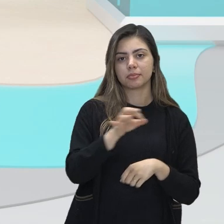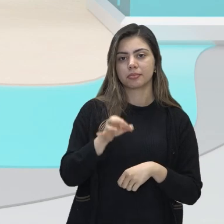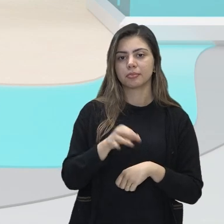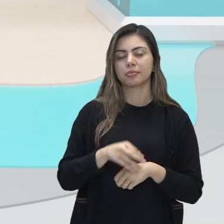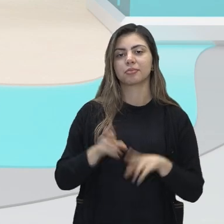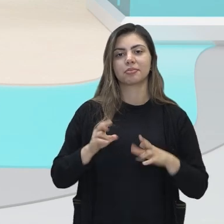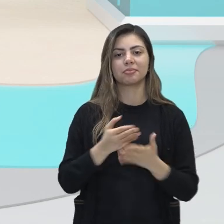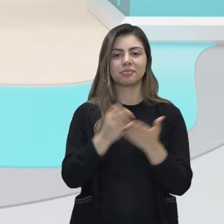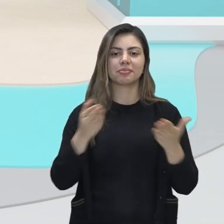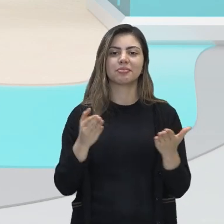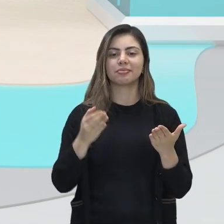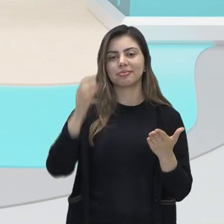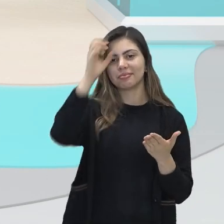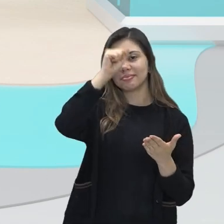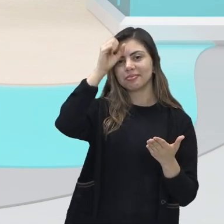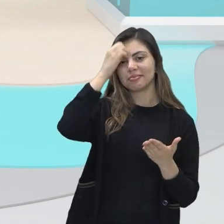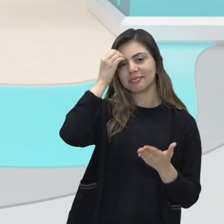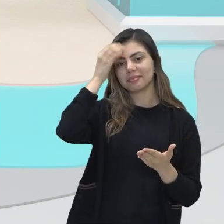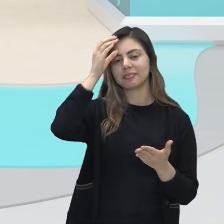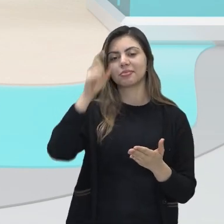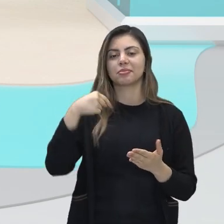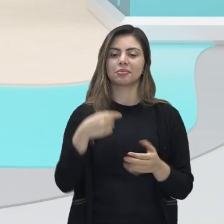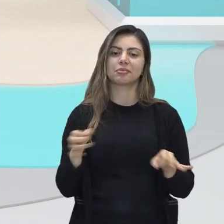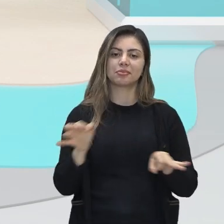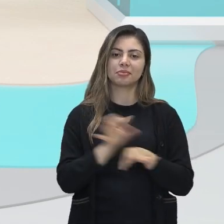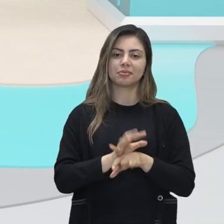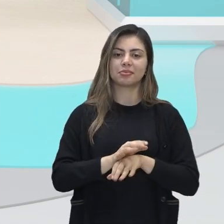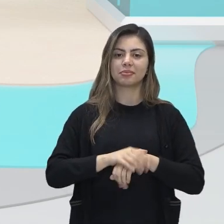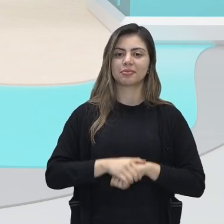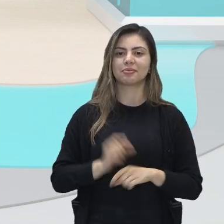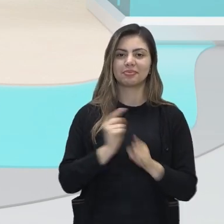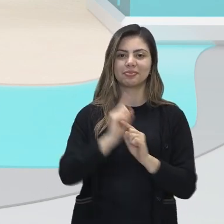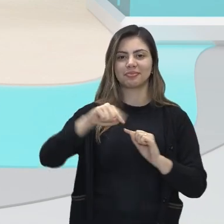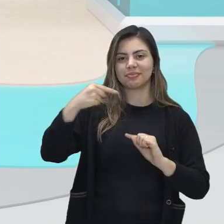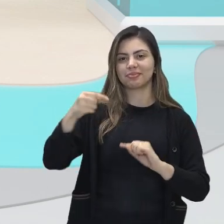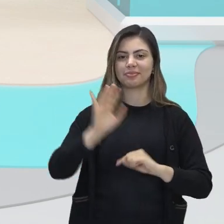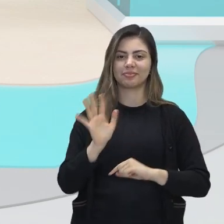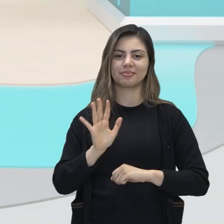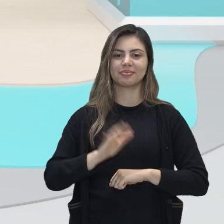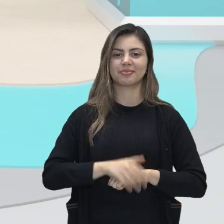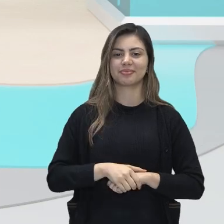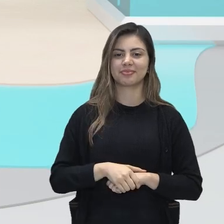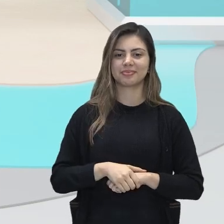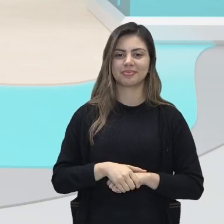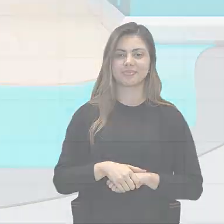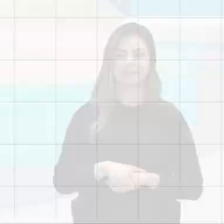Então, espero que vocês tenham conseguido compreender. Nós ficamos por aqui. Até a próxima. Bye, bye.